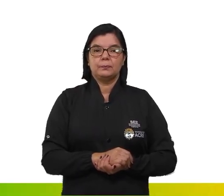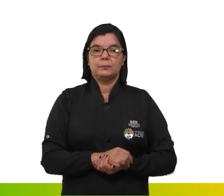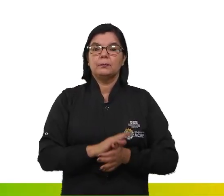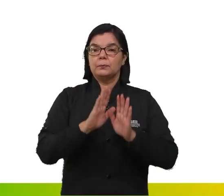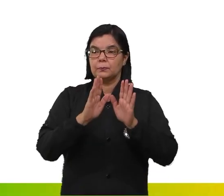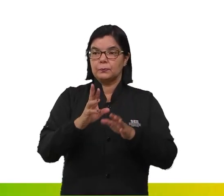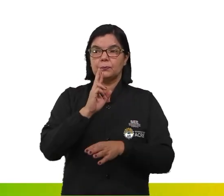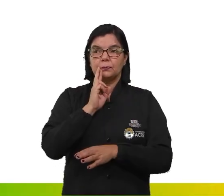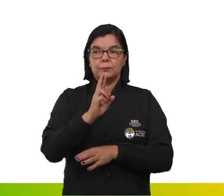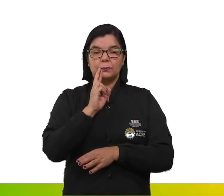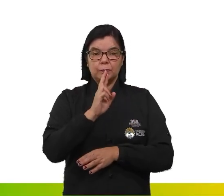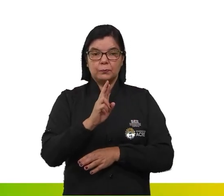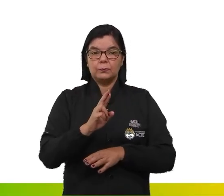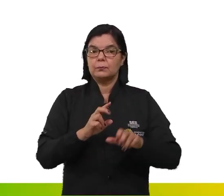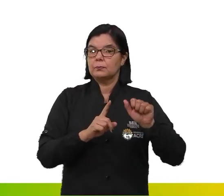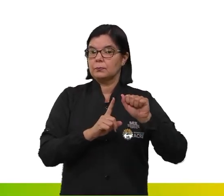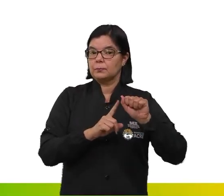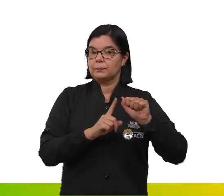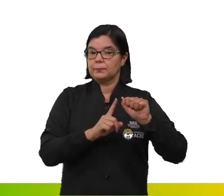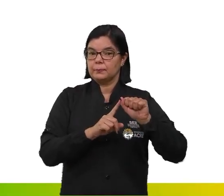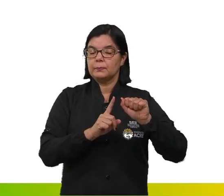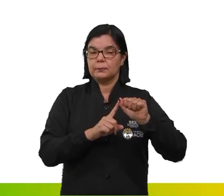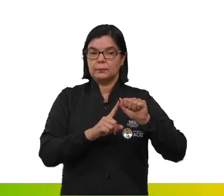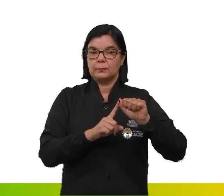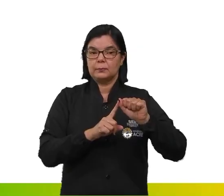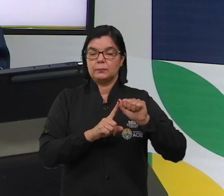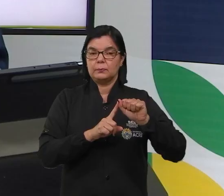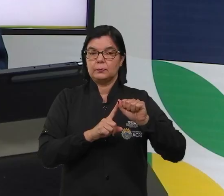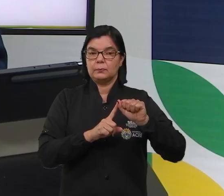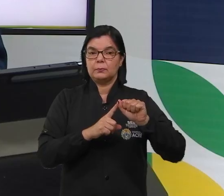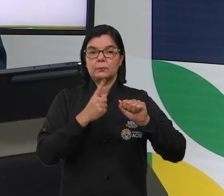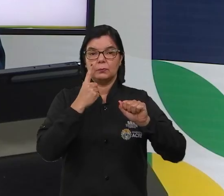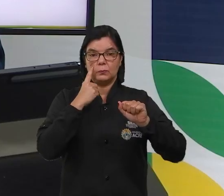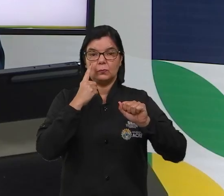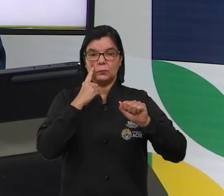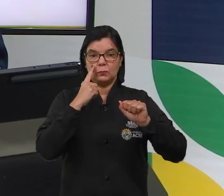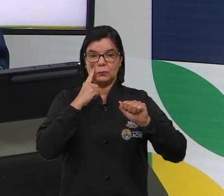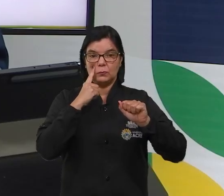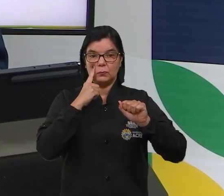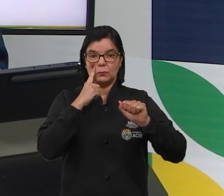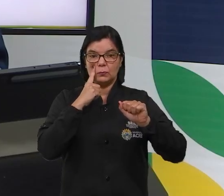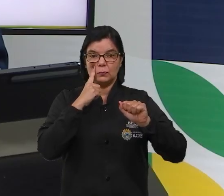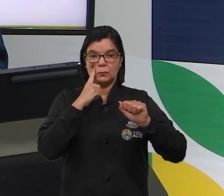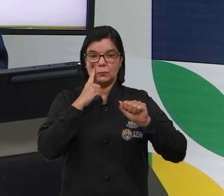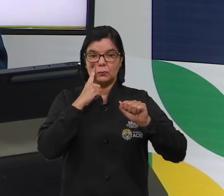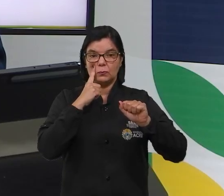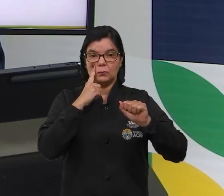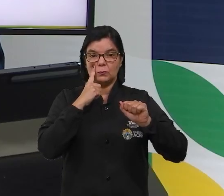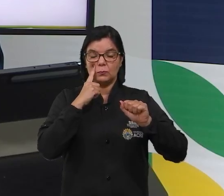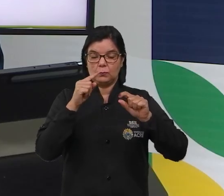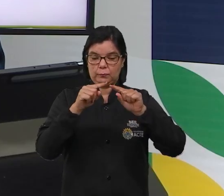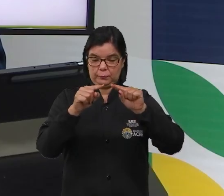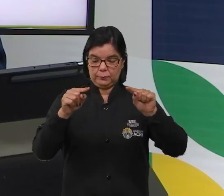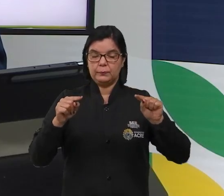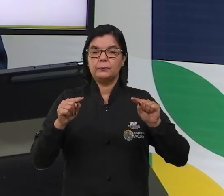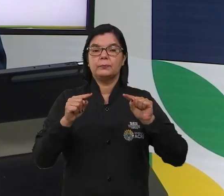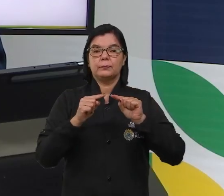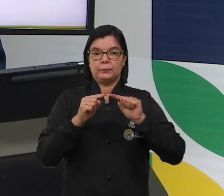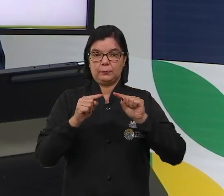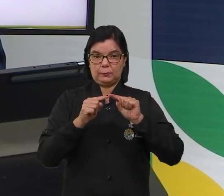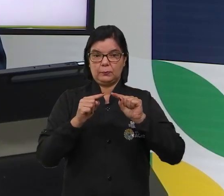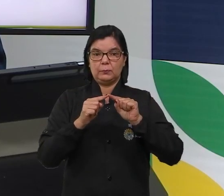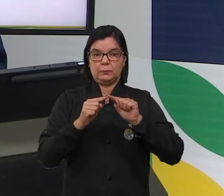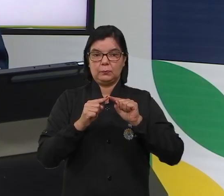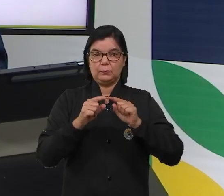já resolvemos o item A. Nós já acabamos de determinar as dimensões do terreno que vai determinar